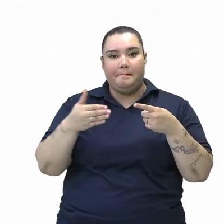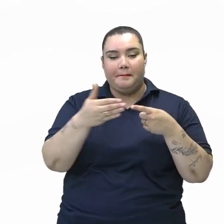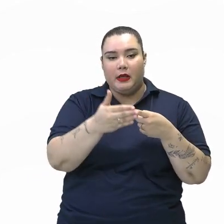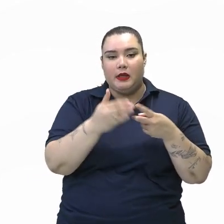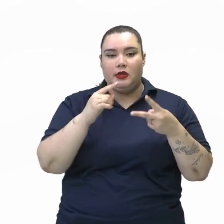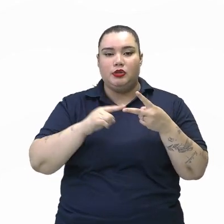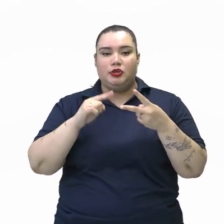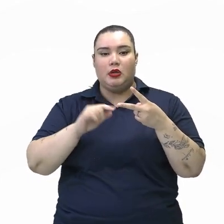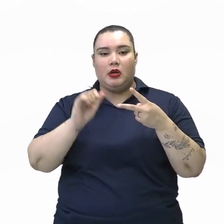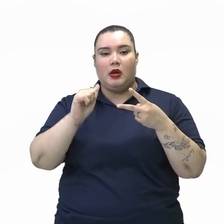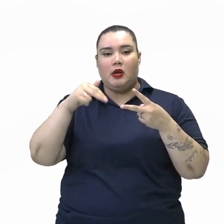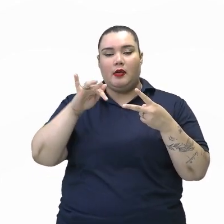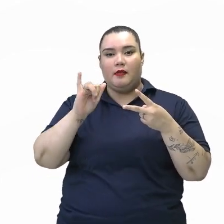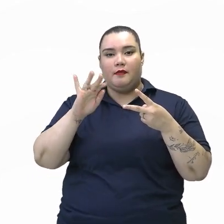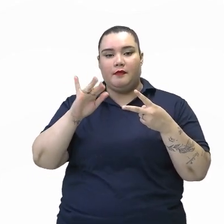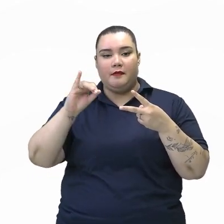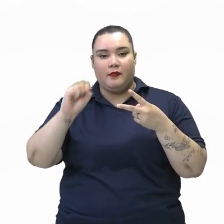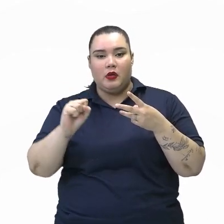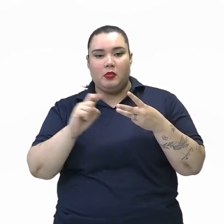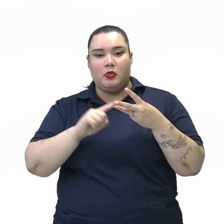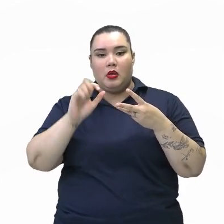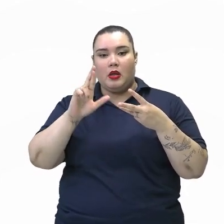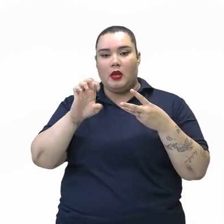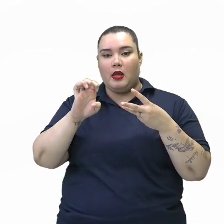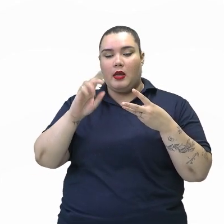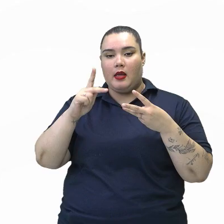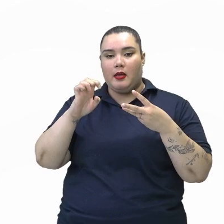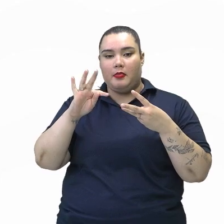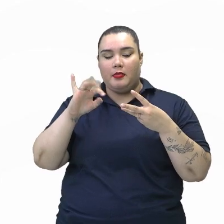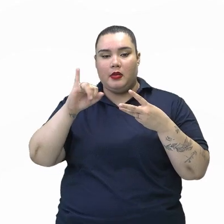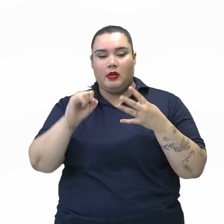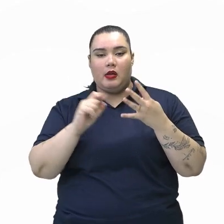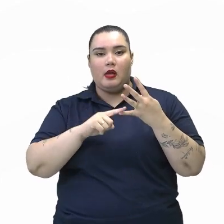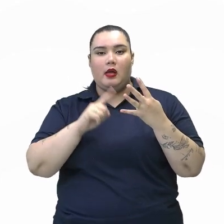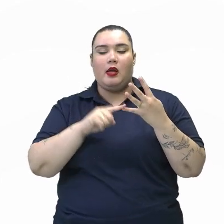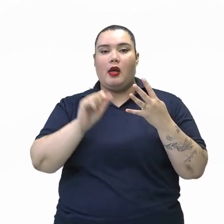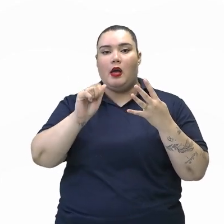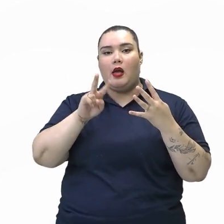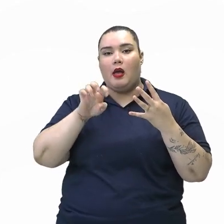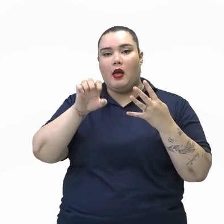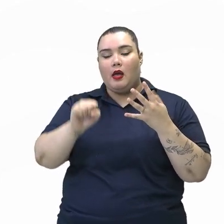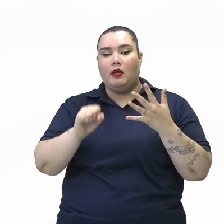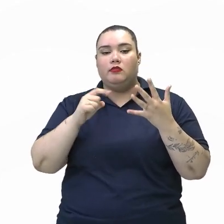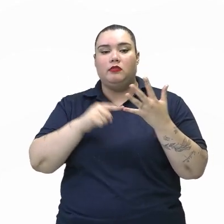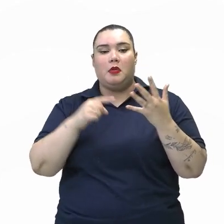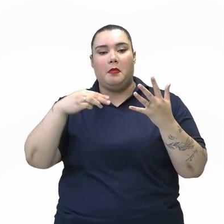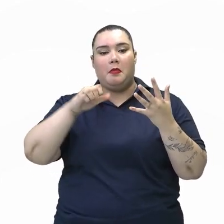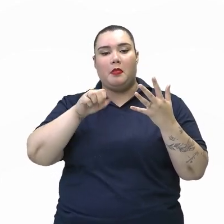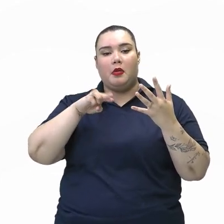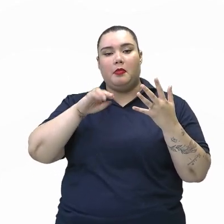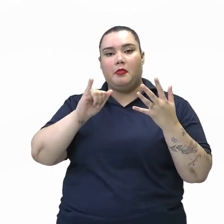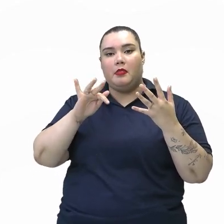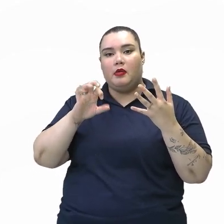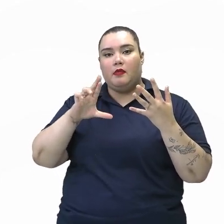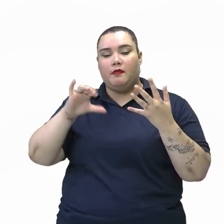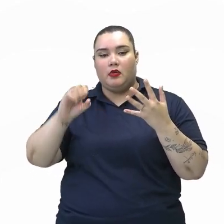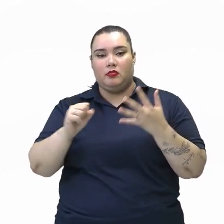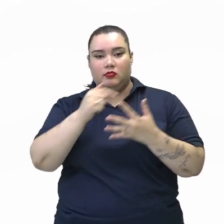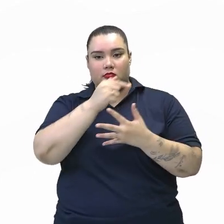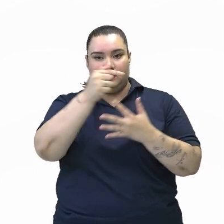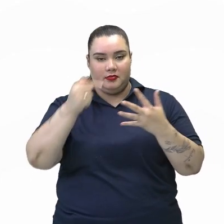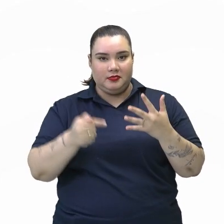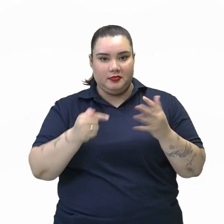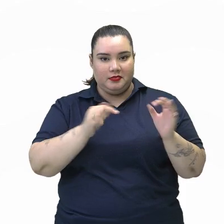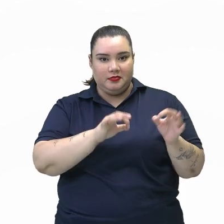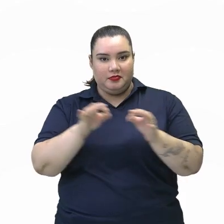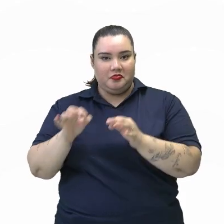peixes, os anfíbios, os répteis, as aves e os mamíferos. Aí nós finalizamos